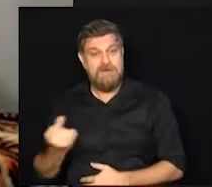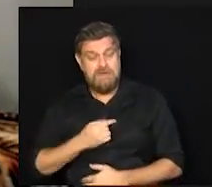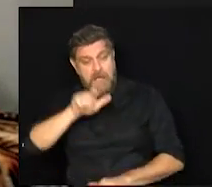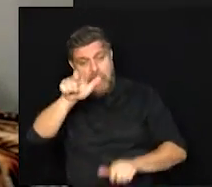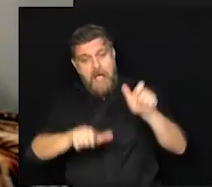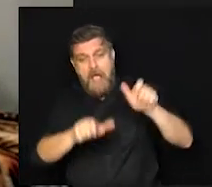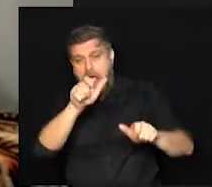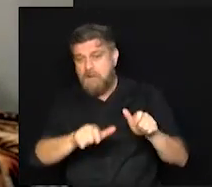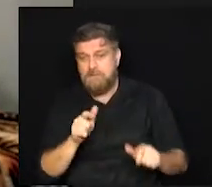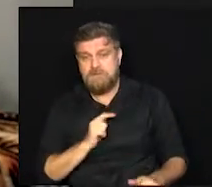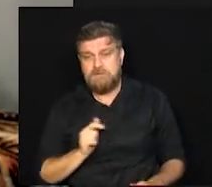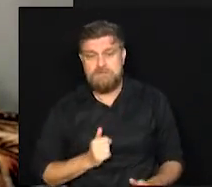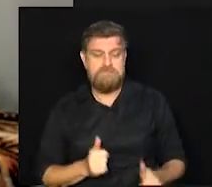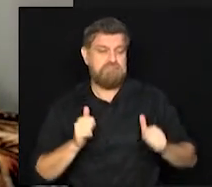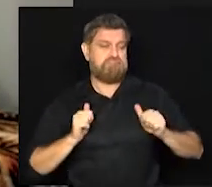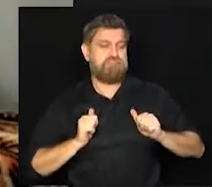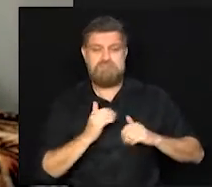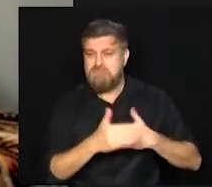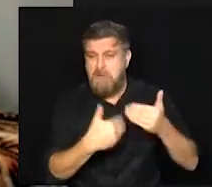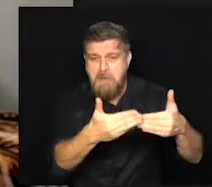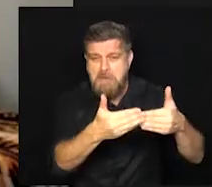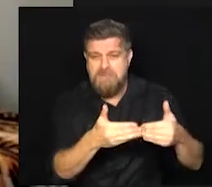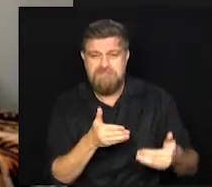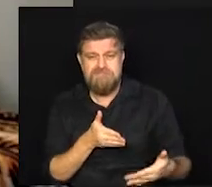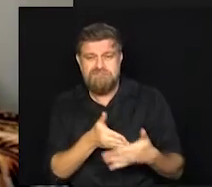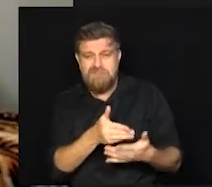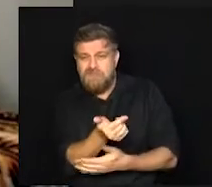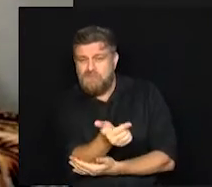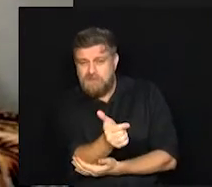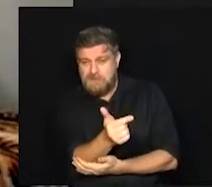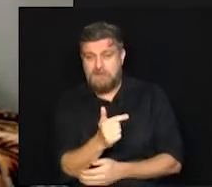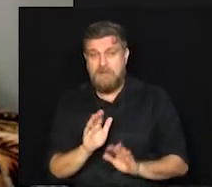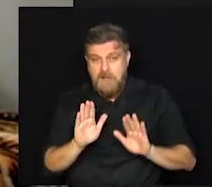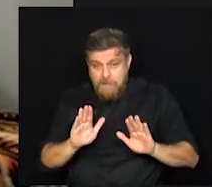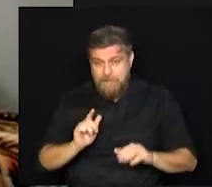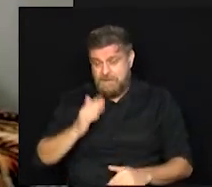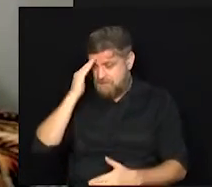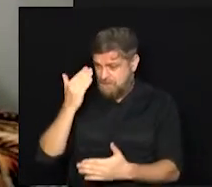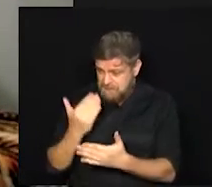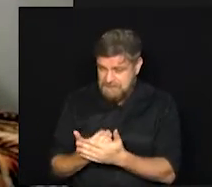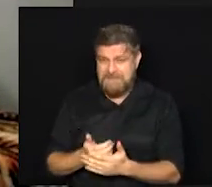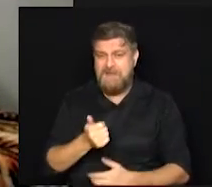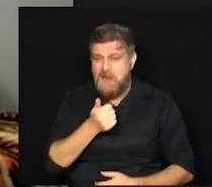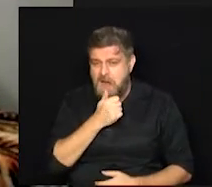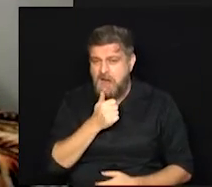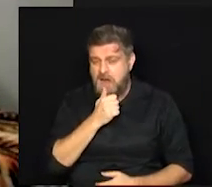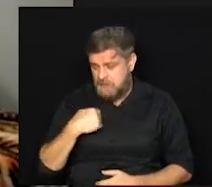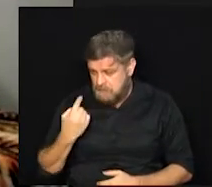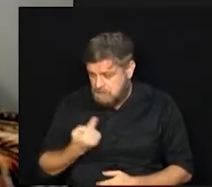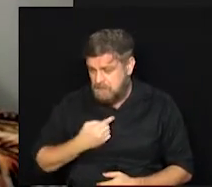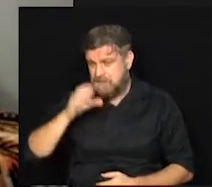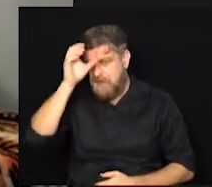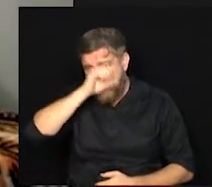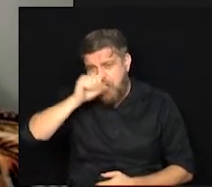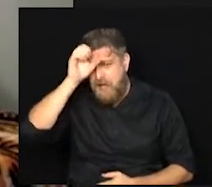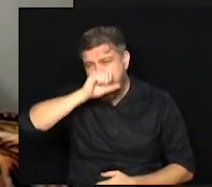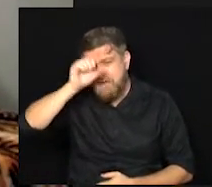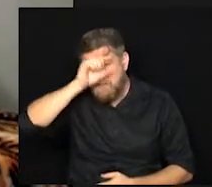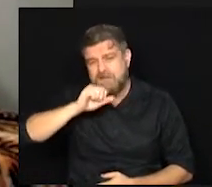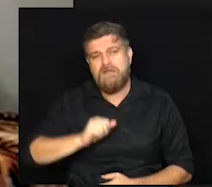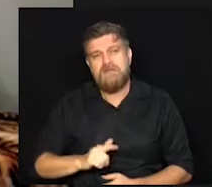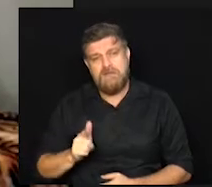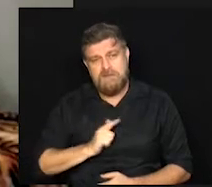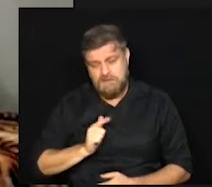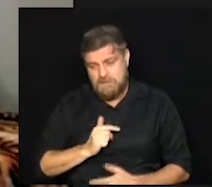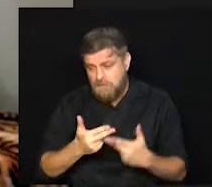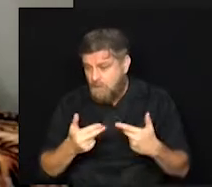estão avançando com ele. Mas eu acredito muito que a gente ainda tem muito que aprender, ainda vai vir muita coisa boa